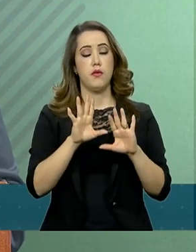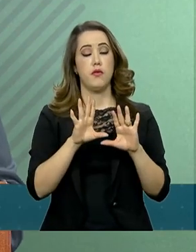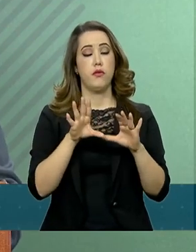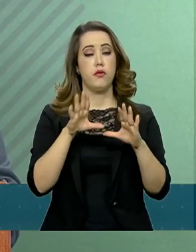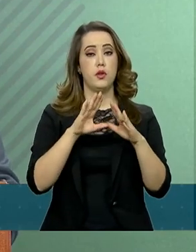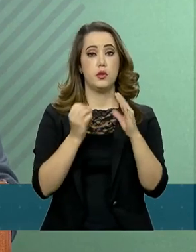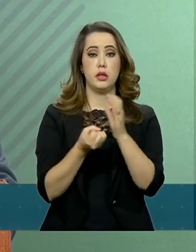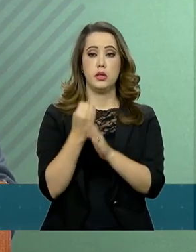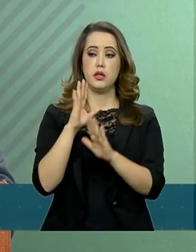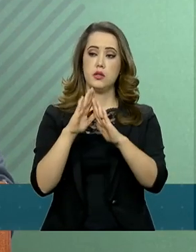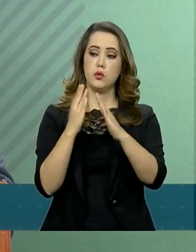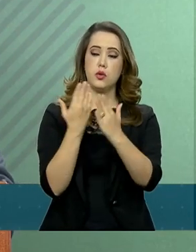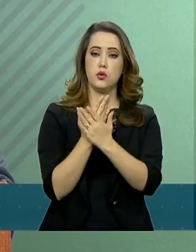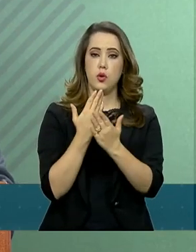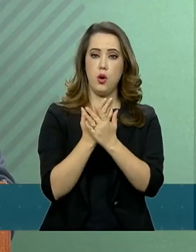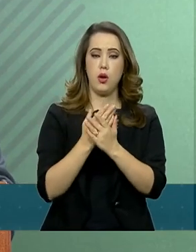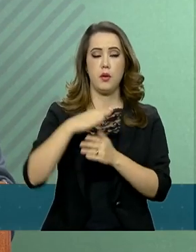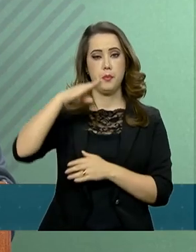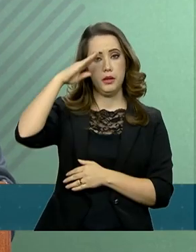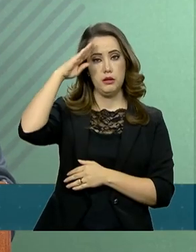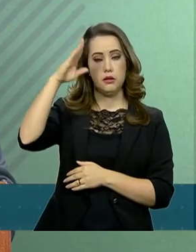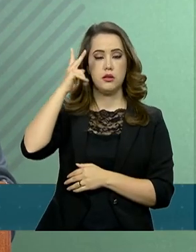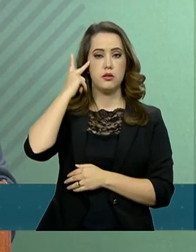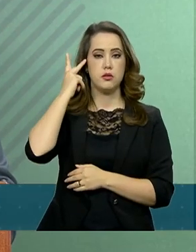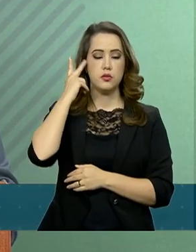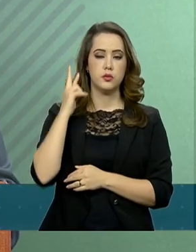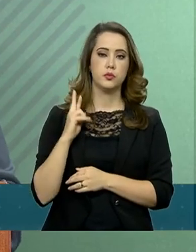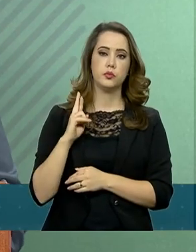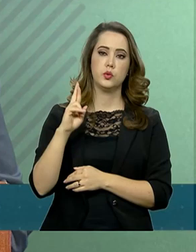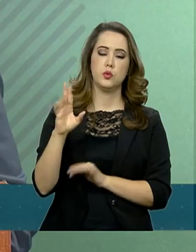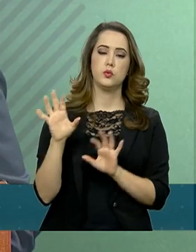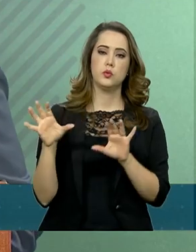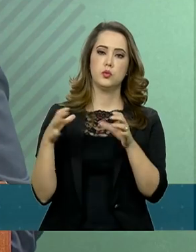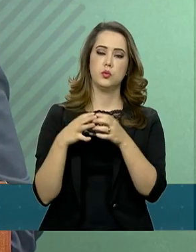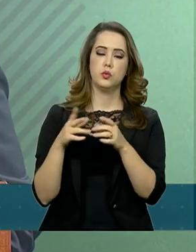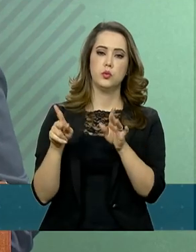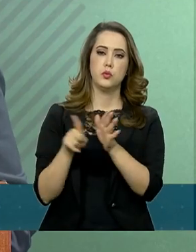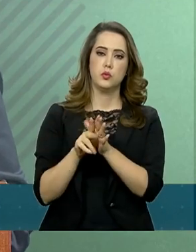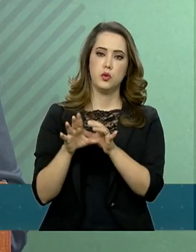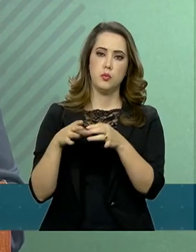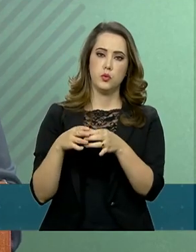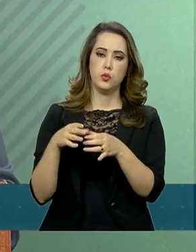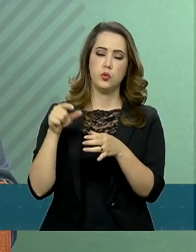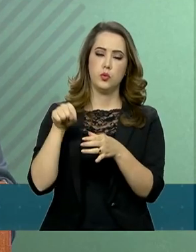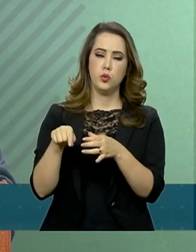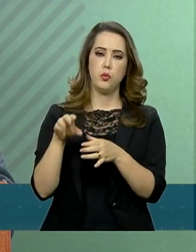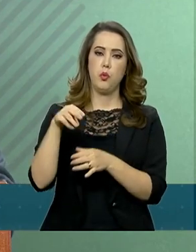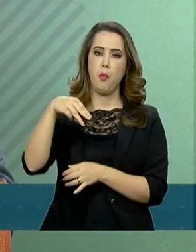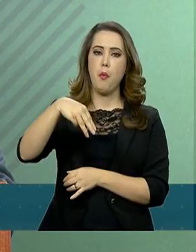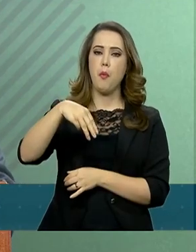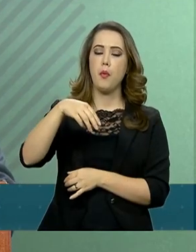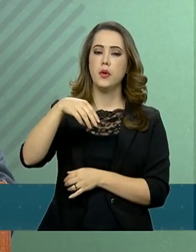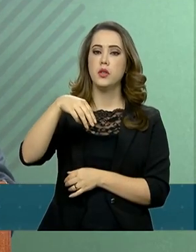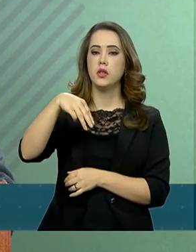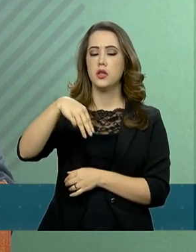paulo com o responsável pela área patrimonial do campo de marte